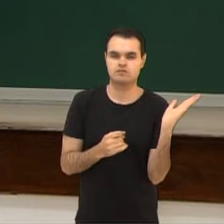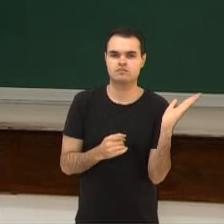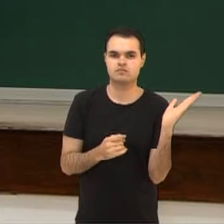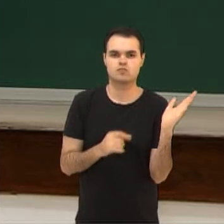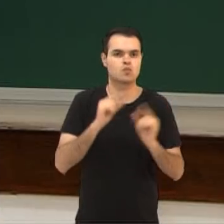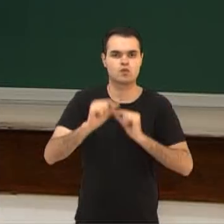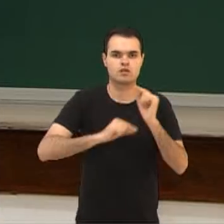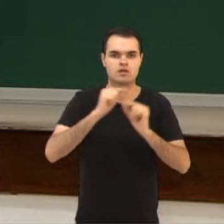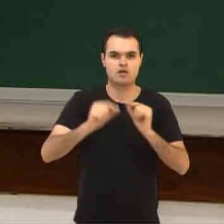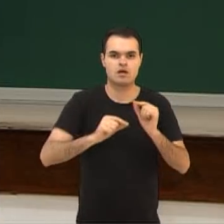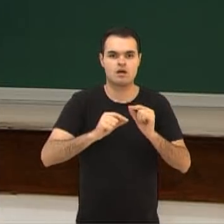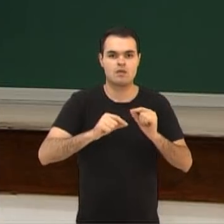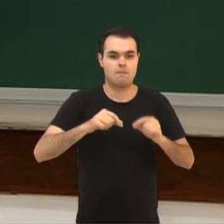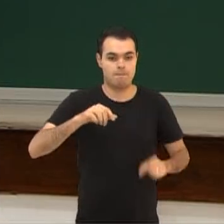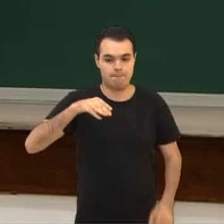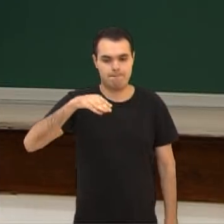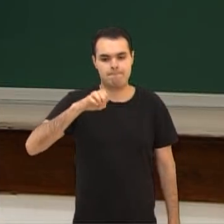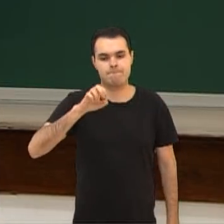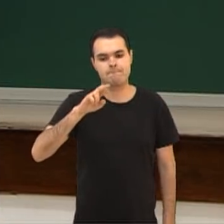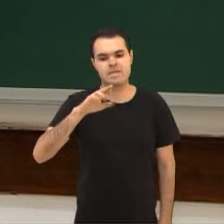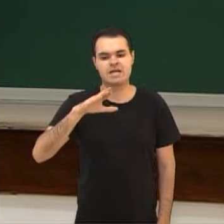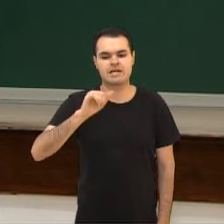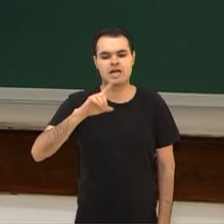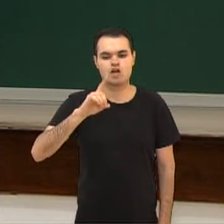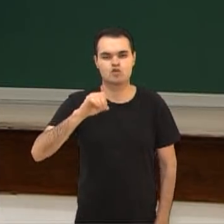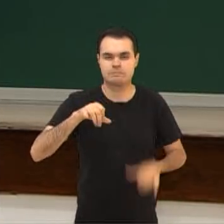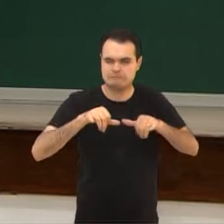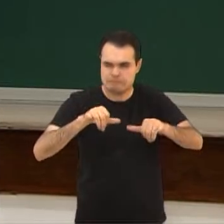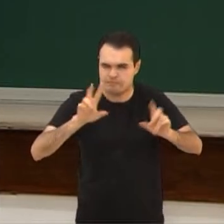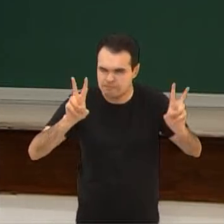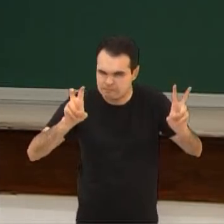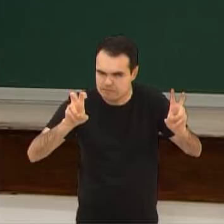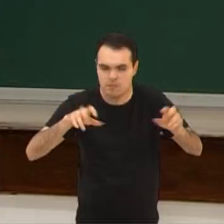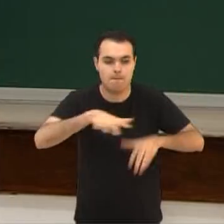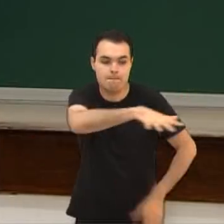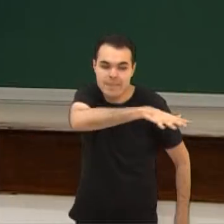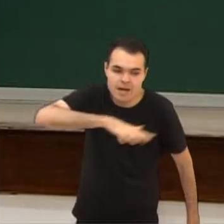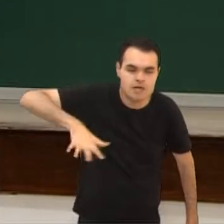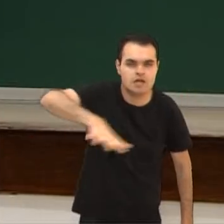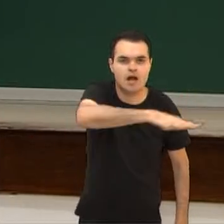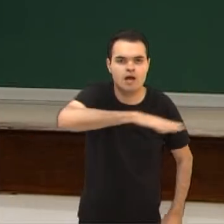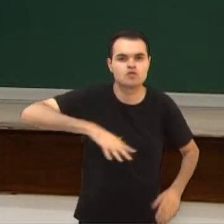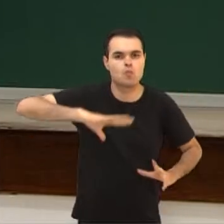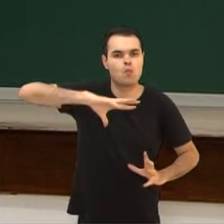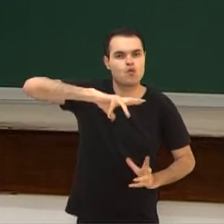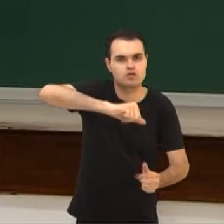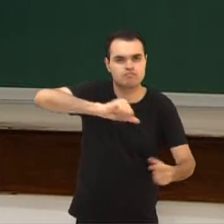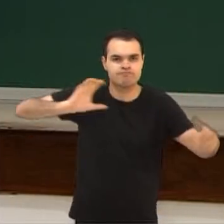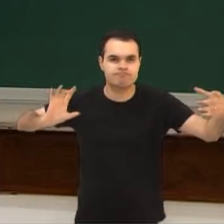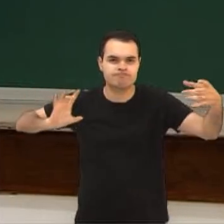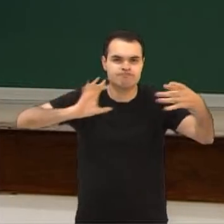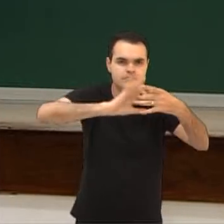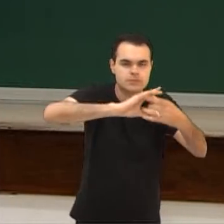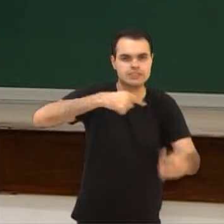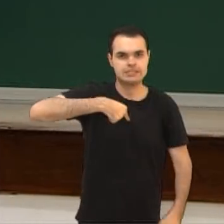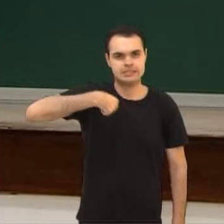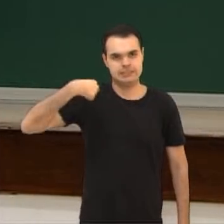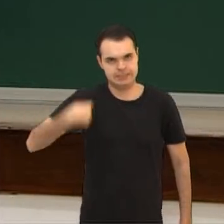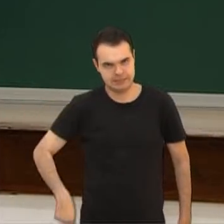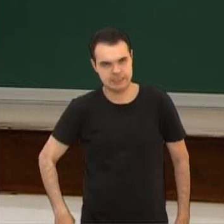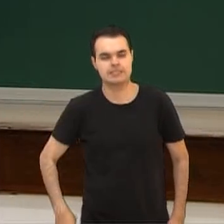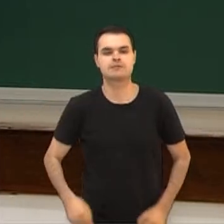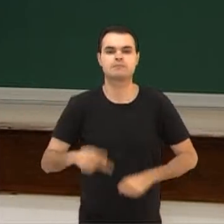a expansão do mercado mundial, principalmente aí ligado à China. Então, o mundo passou por